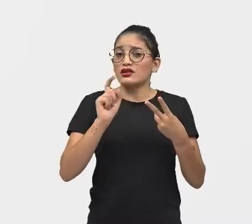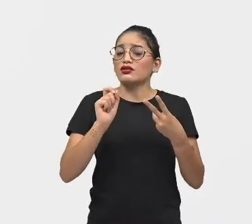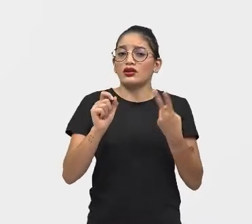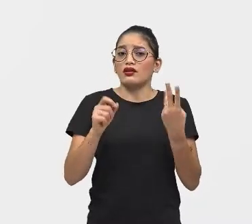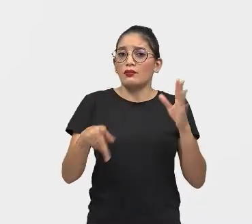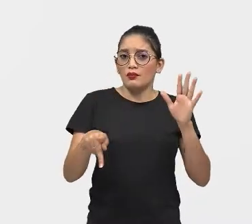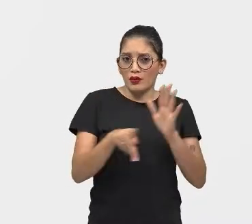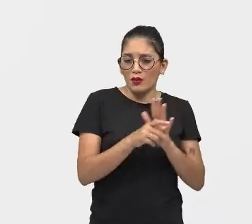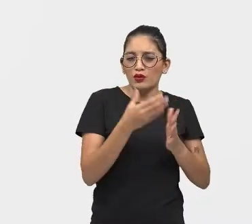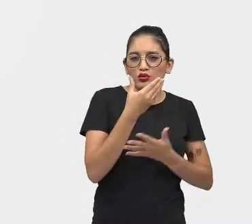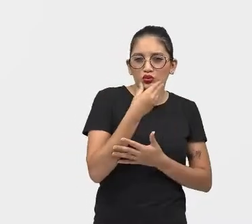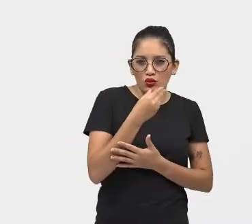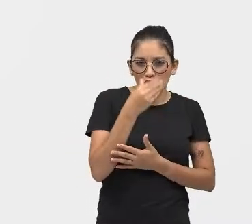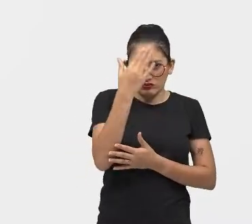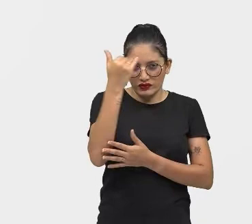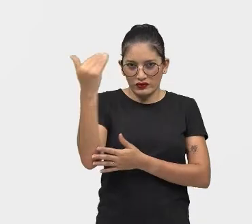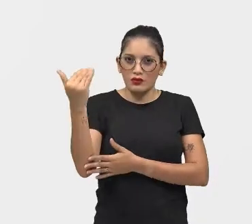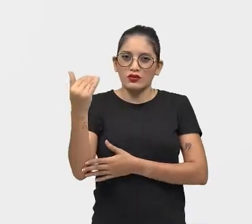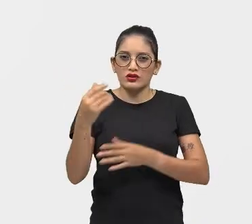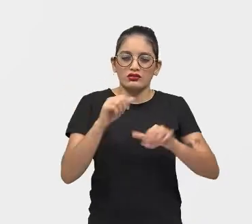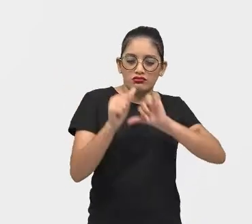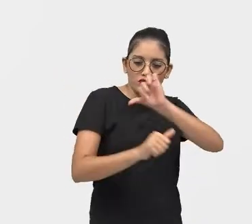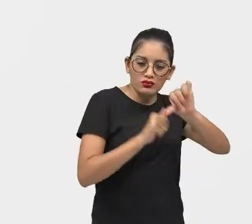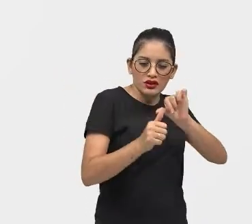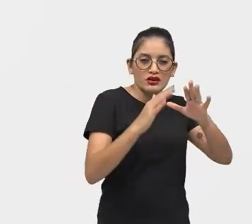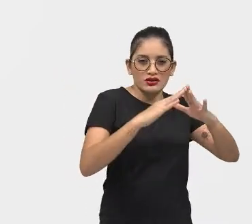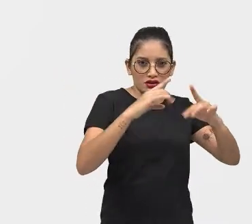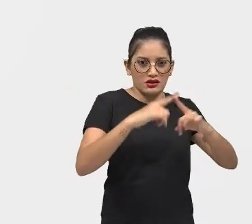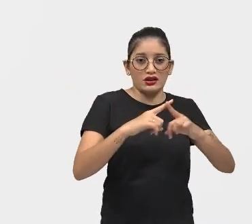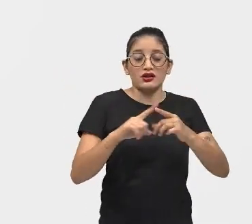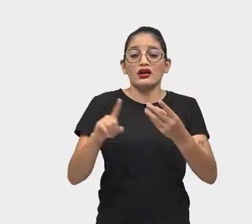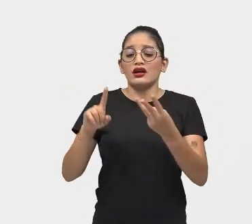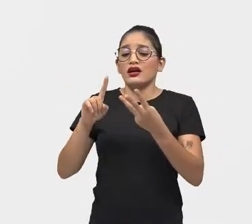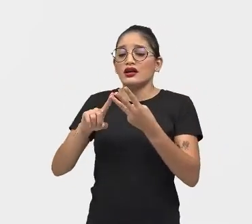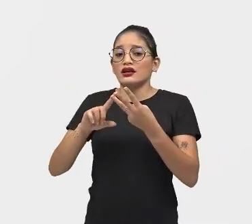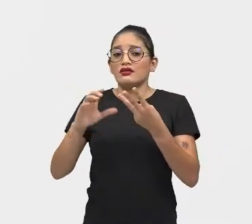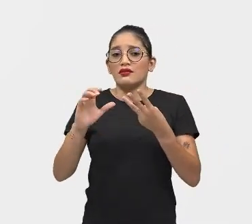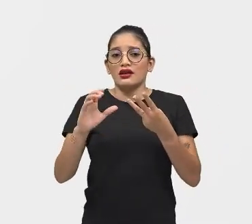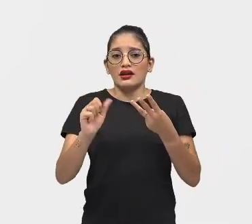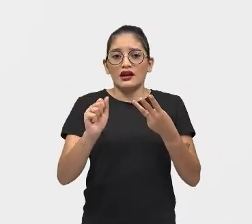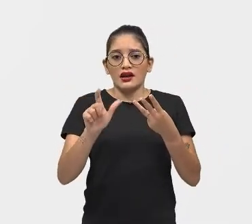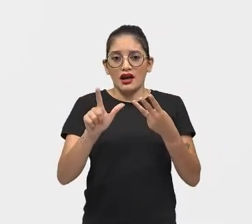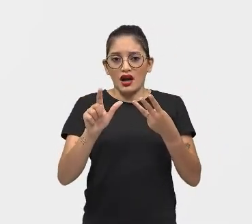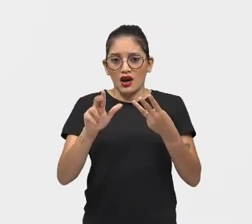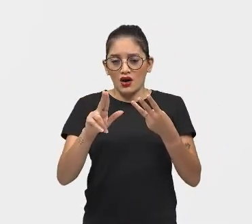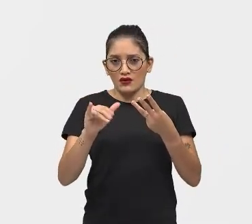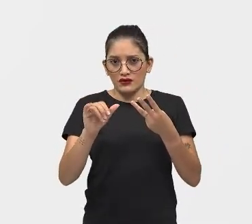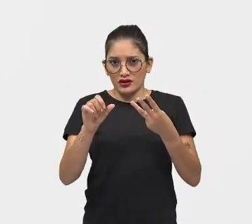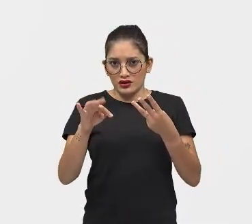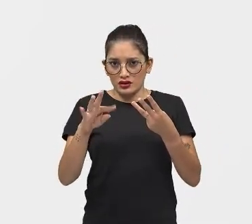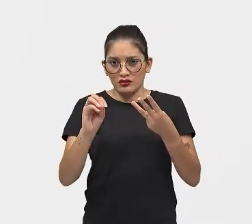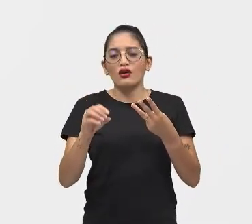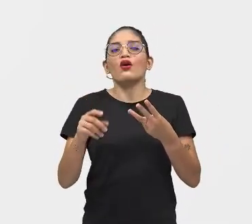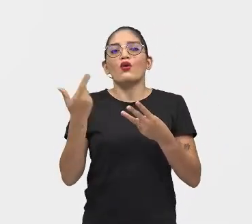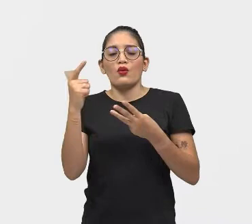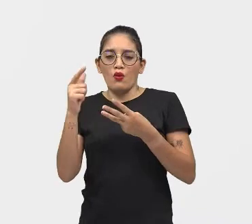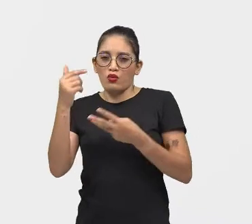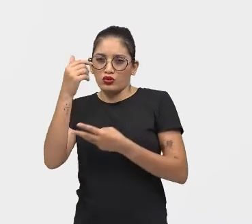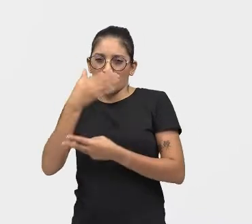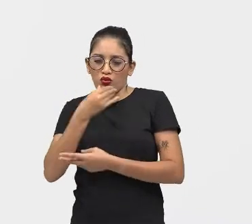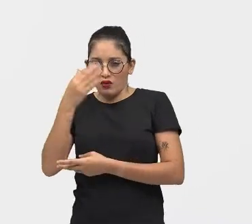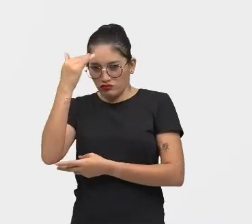reforma protestante, e calvinismo, que veio de Calvino. E temos também